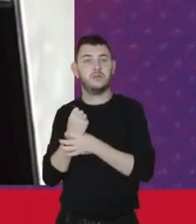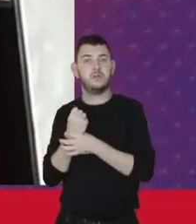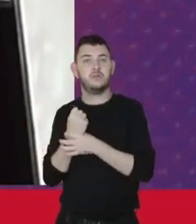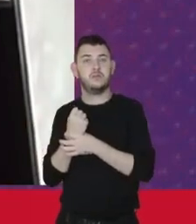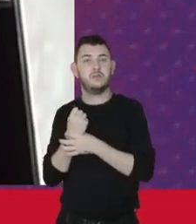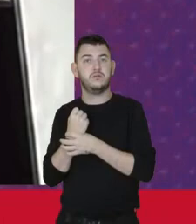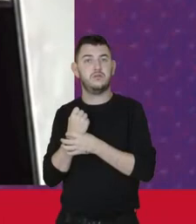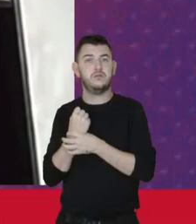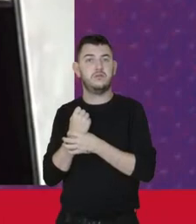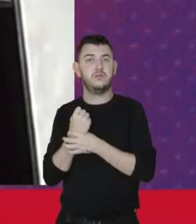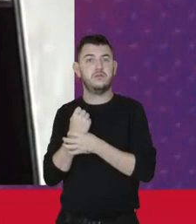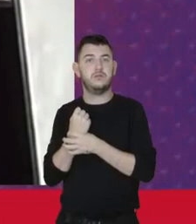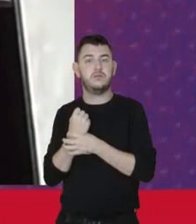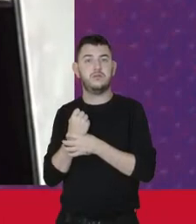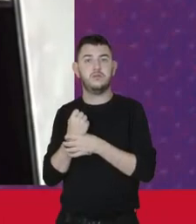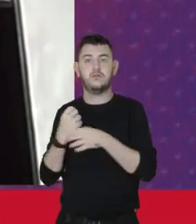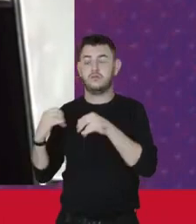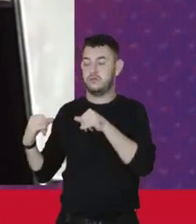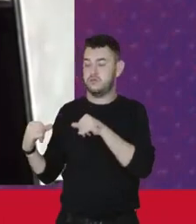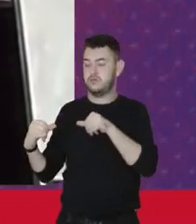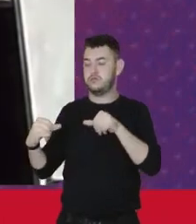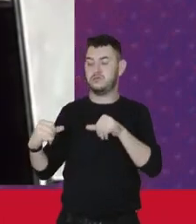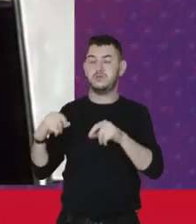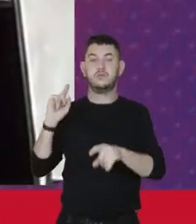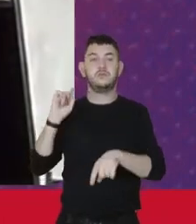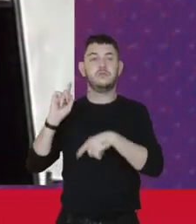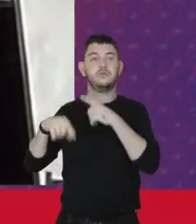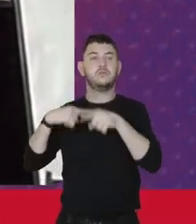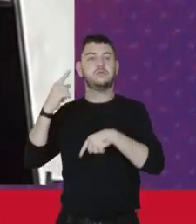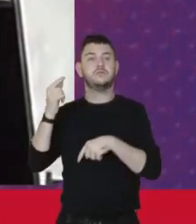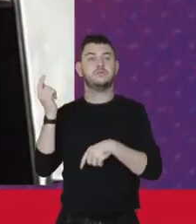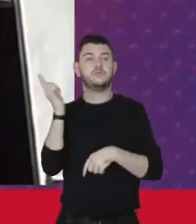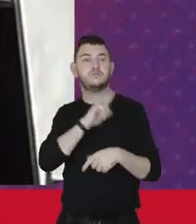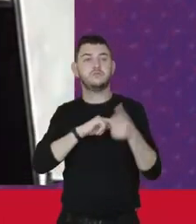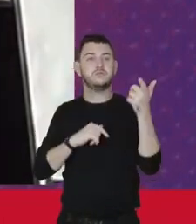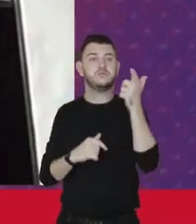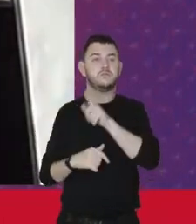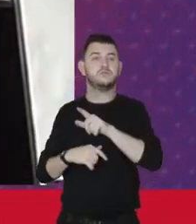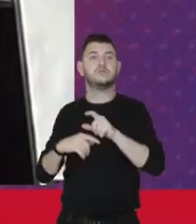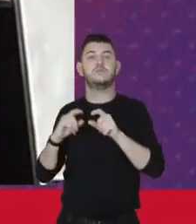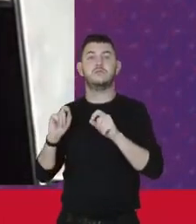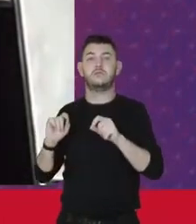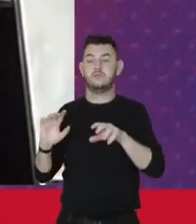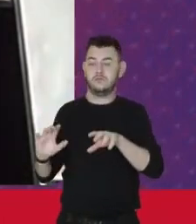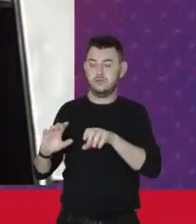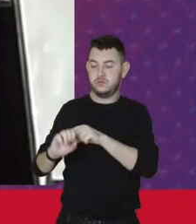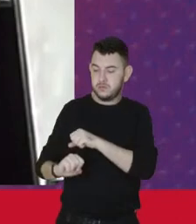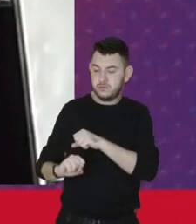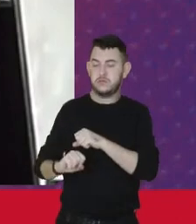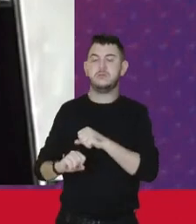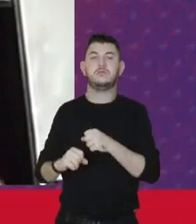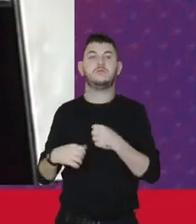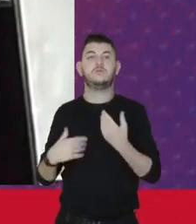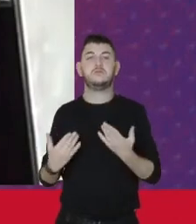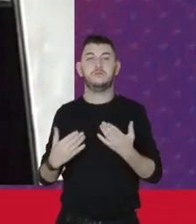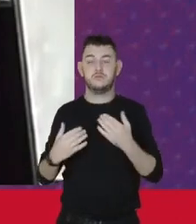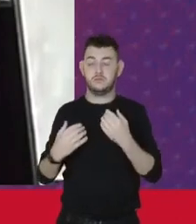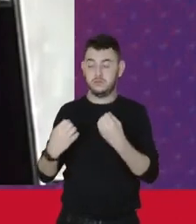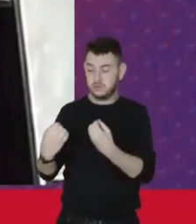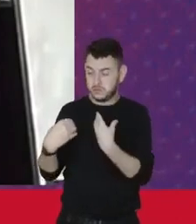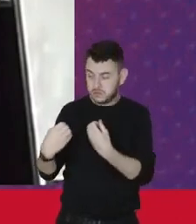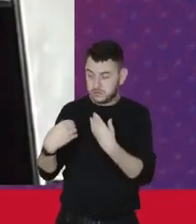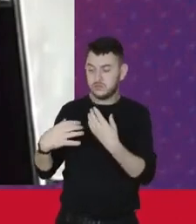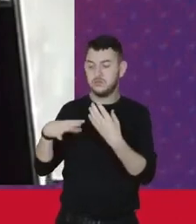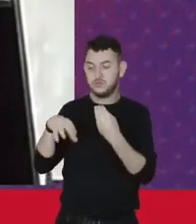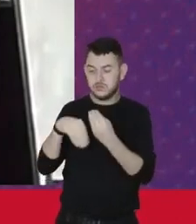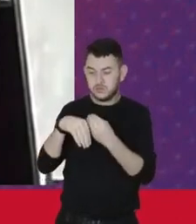assim, supermercado, mas aí depois, quando eu fui conseguindo me formar, me capacitar mais em